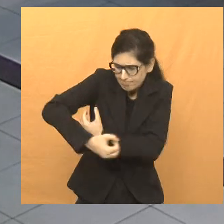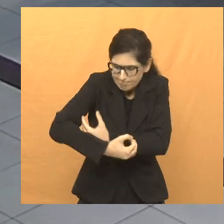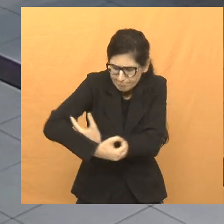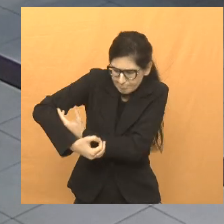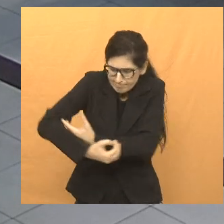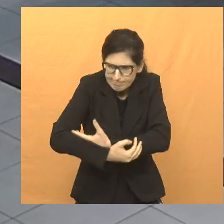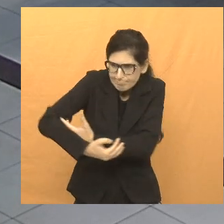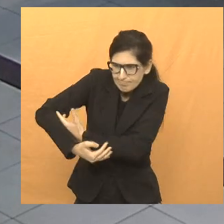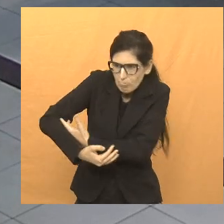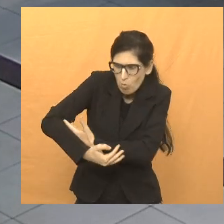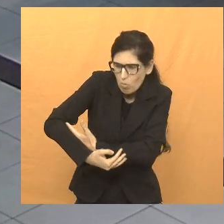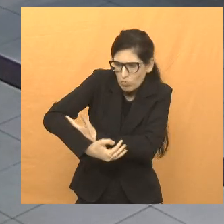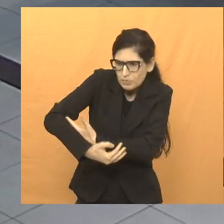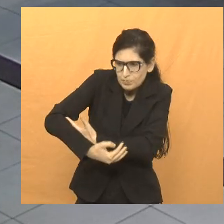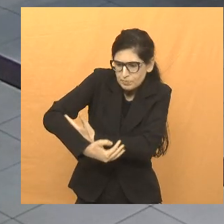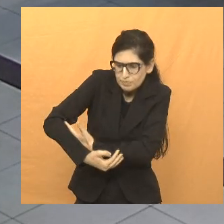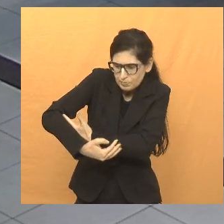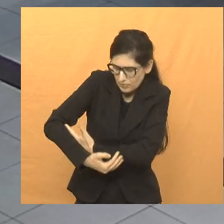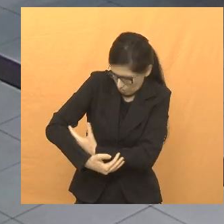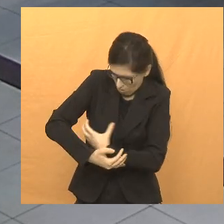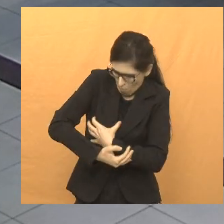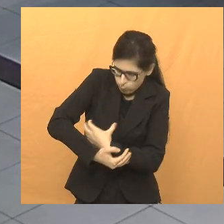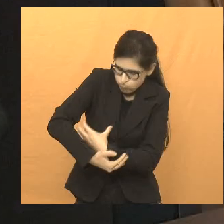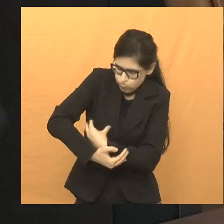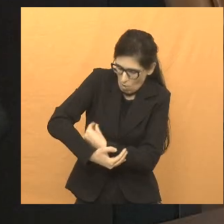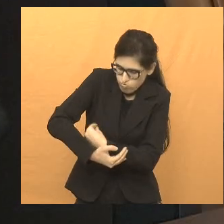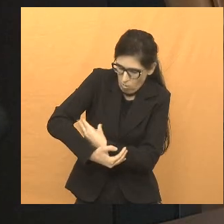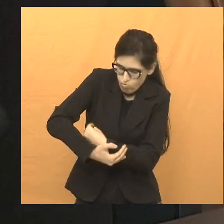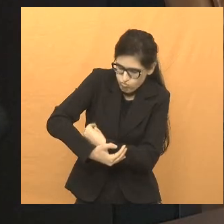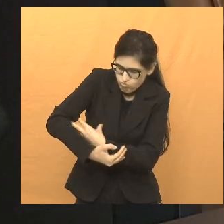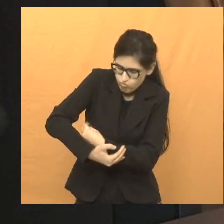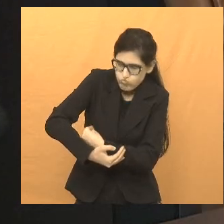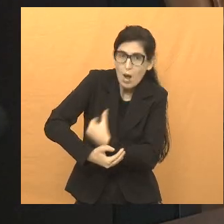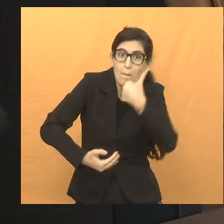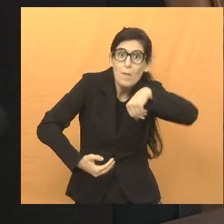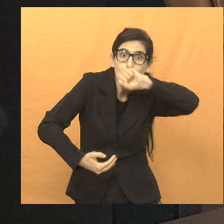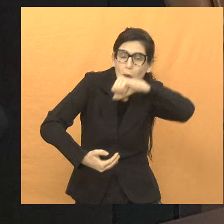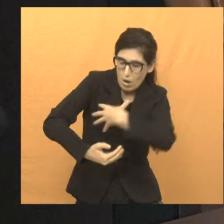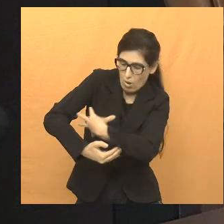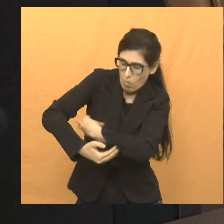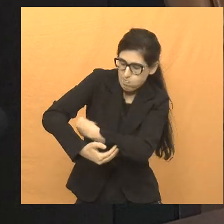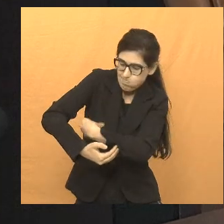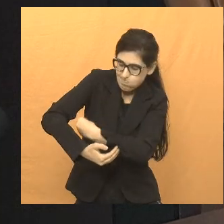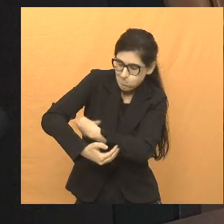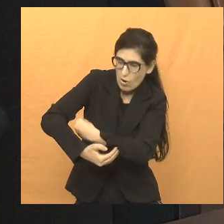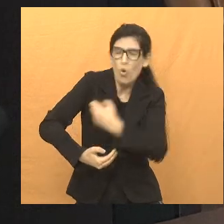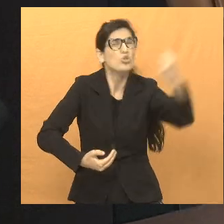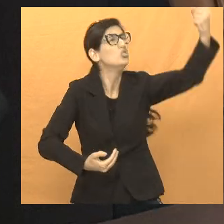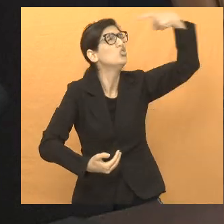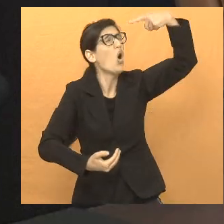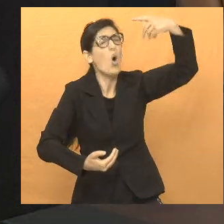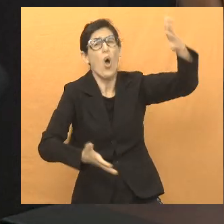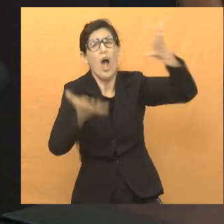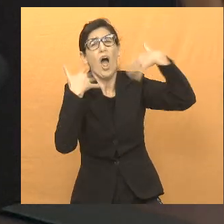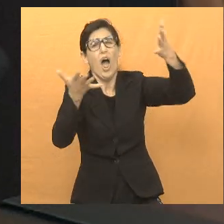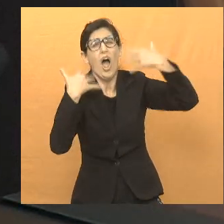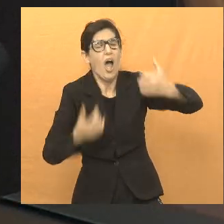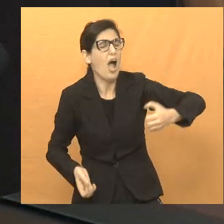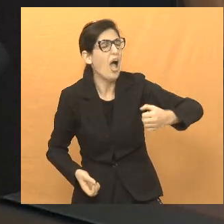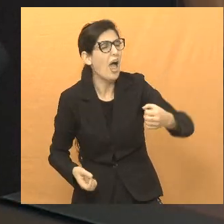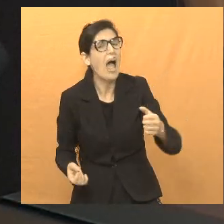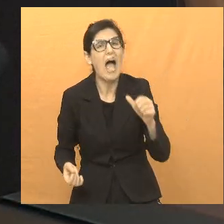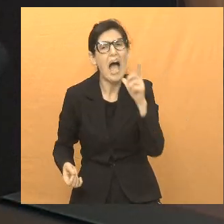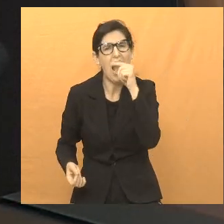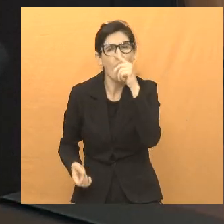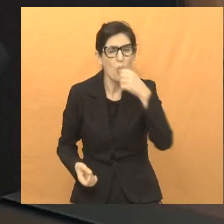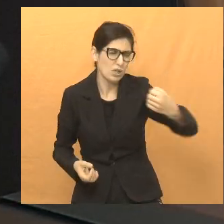colo, assim, dando mamar para a criança, no sol quente, com a garrafinha de água e pedindo. E